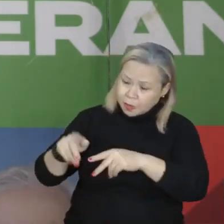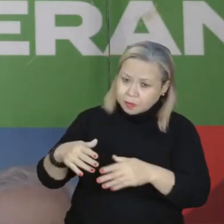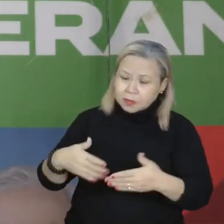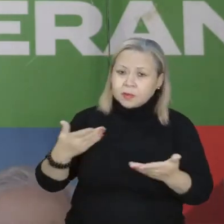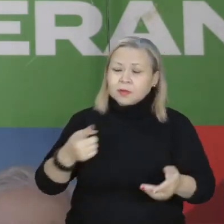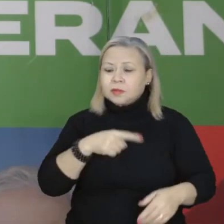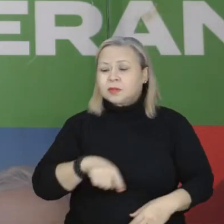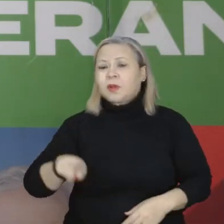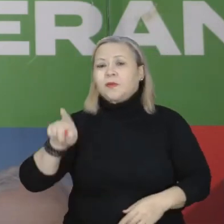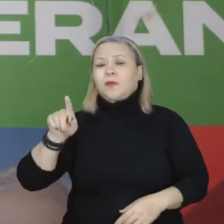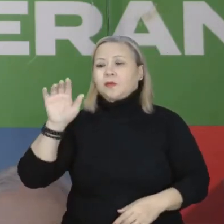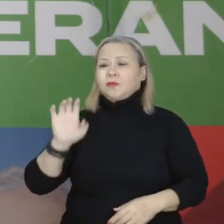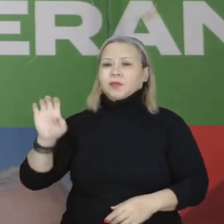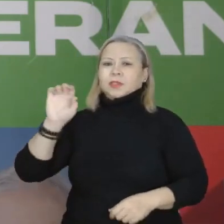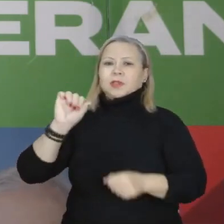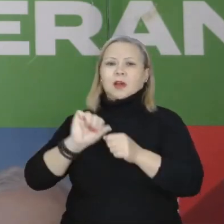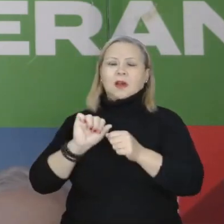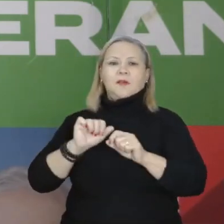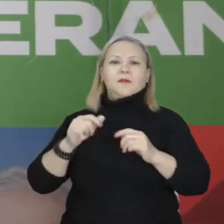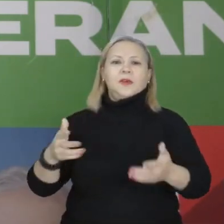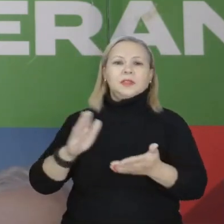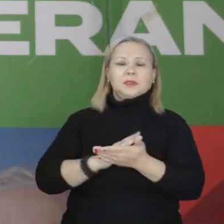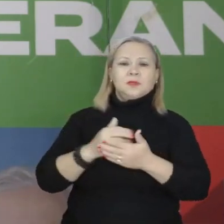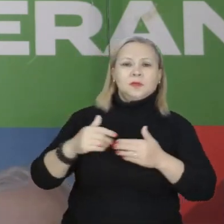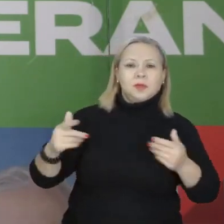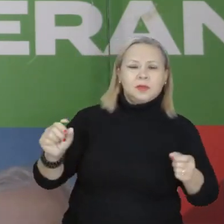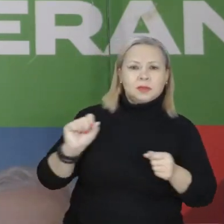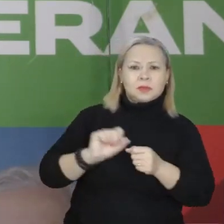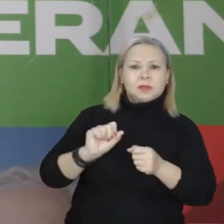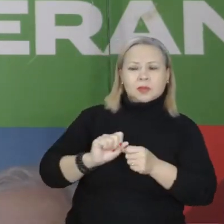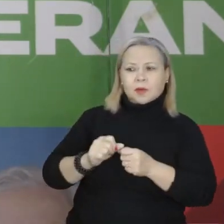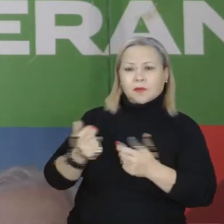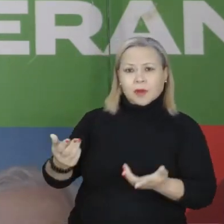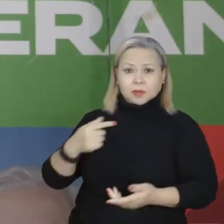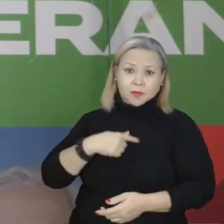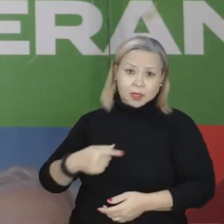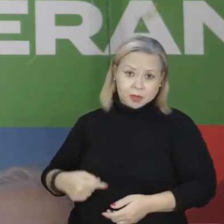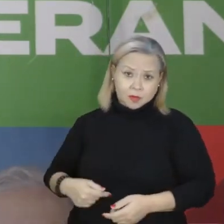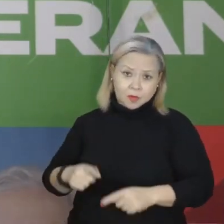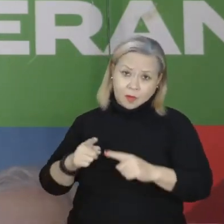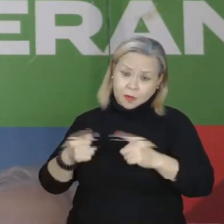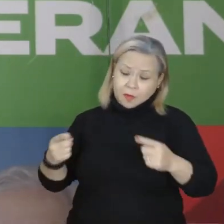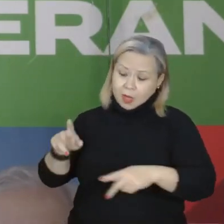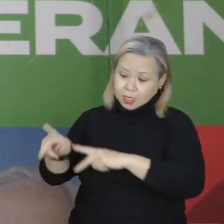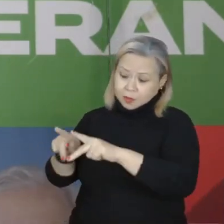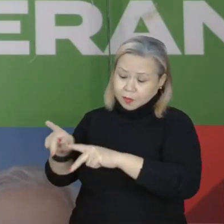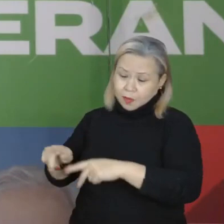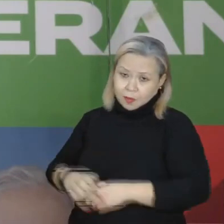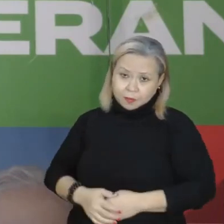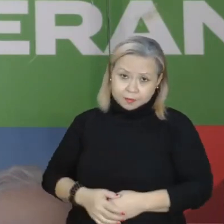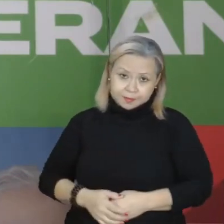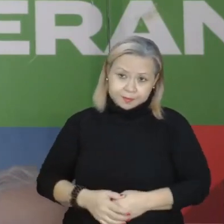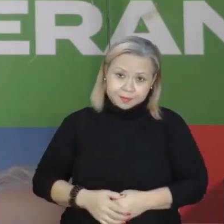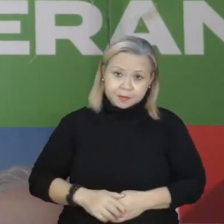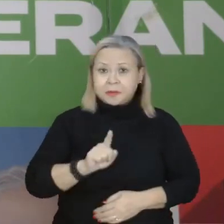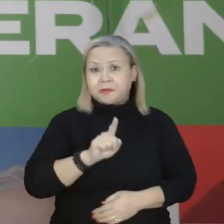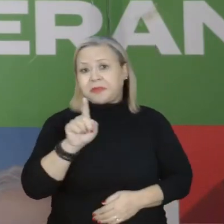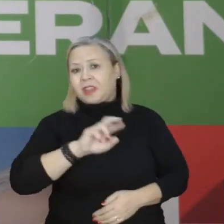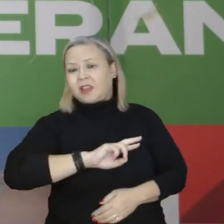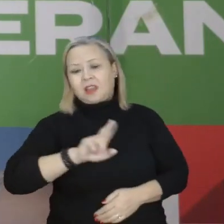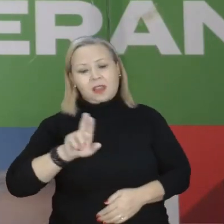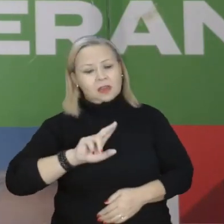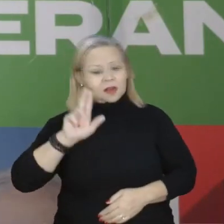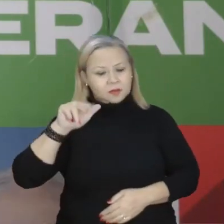num Estado fazer alguma coisa, eu não faço para o governador, eu faço para o povo daquele Estado. E ele não. Ele nunca,